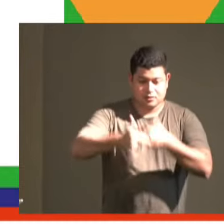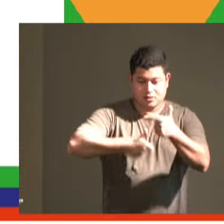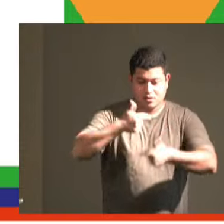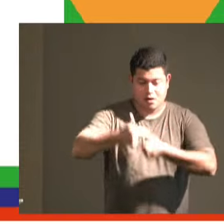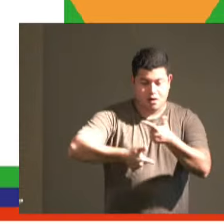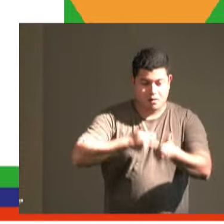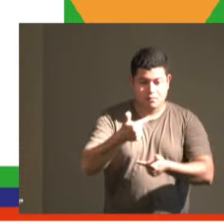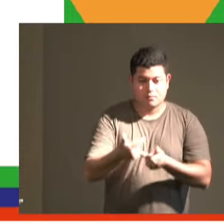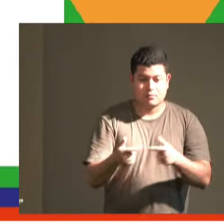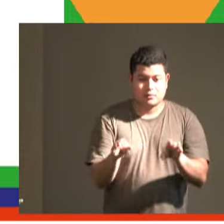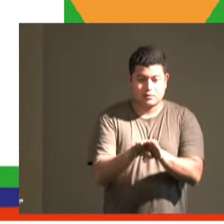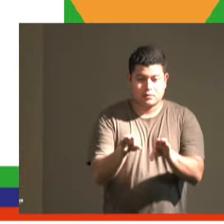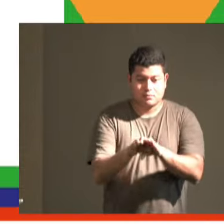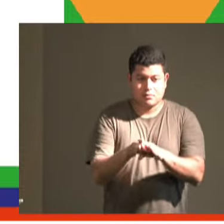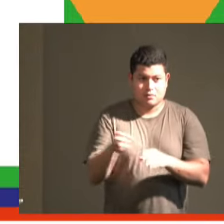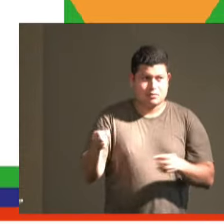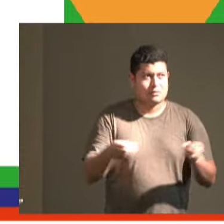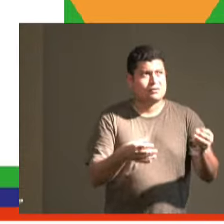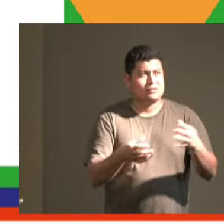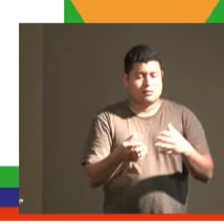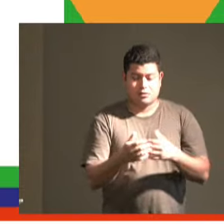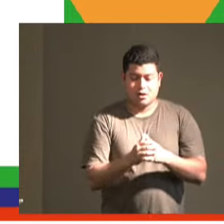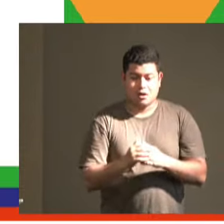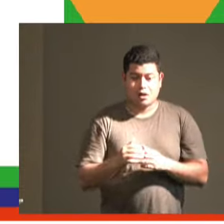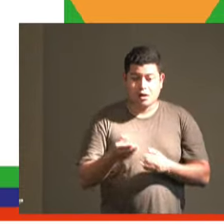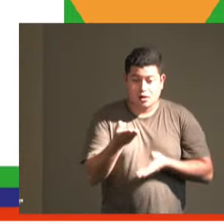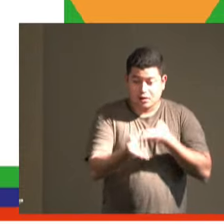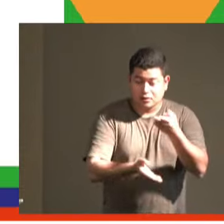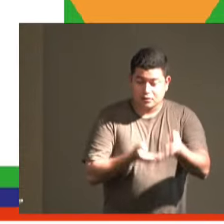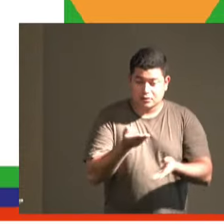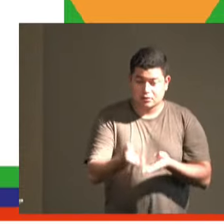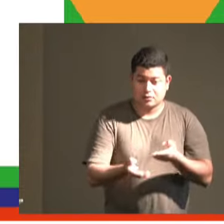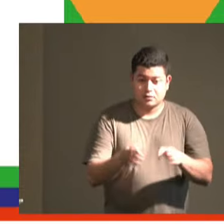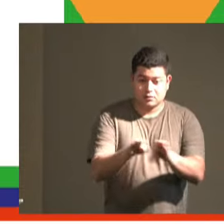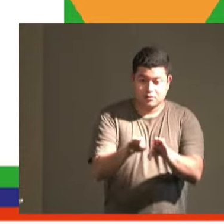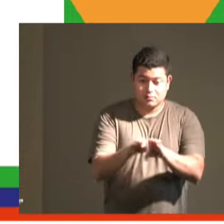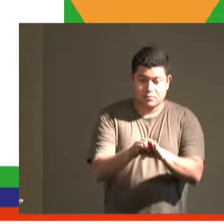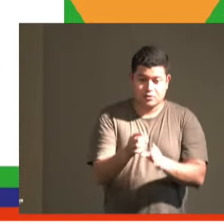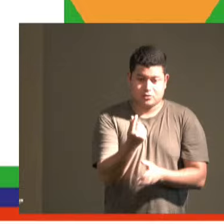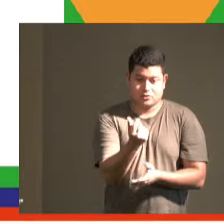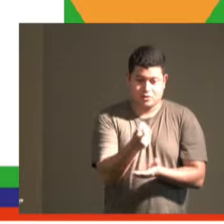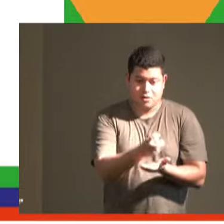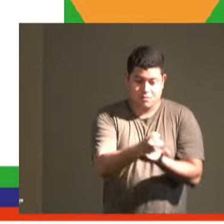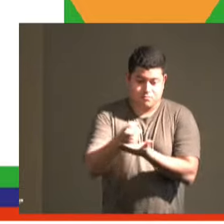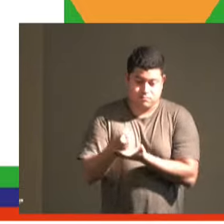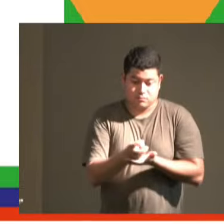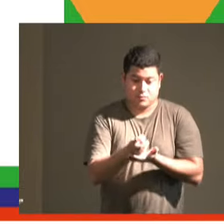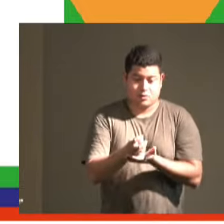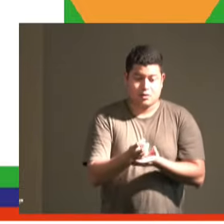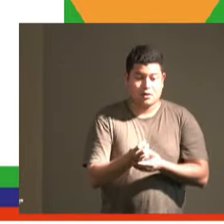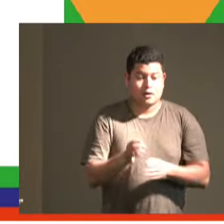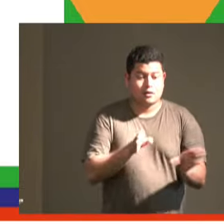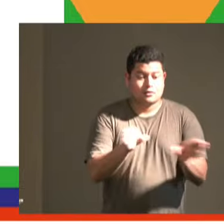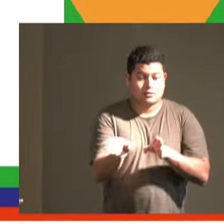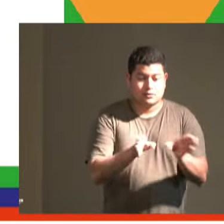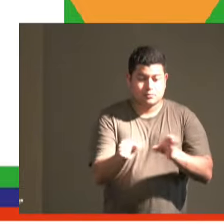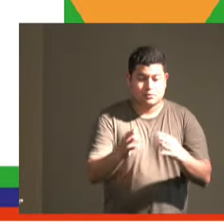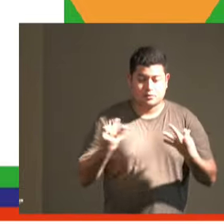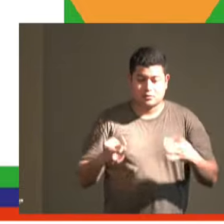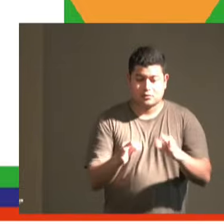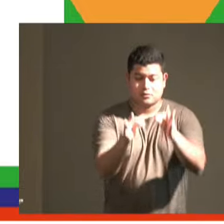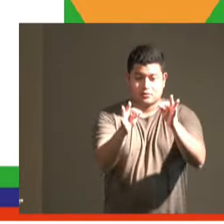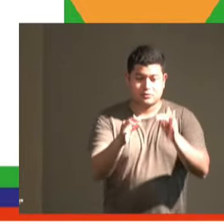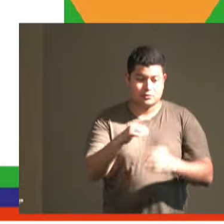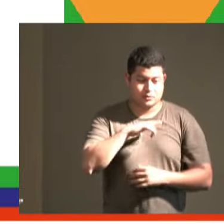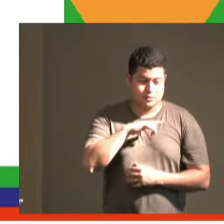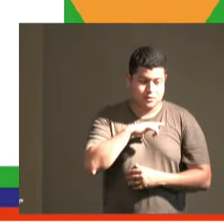de Inovação em Tecnologia Assistiva, foi lançado o microcrédito para acesso às tecnologias assistivas.